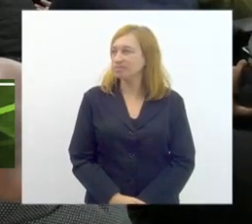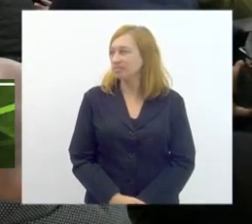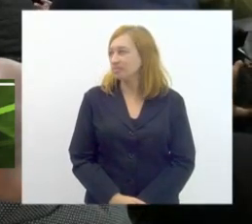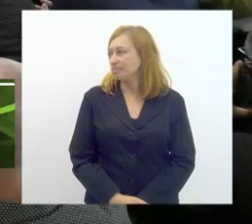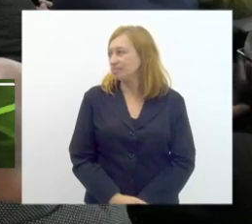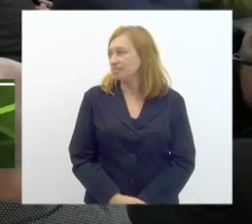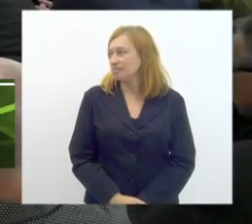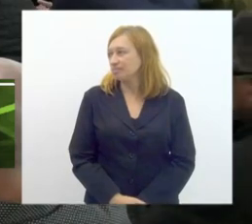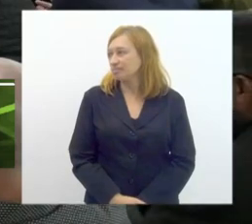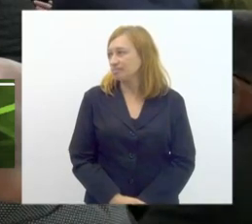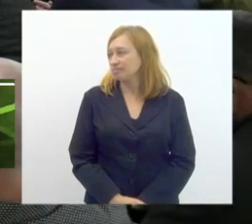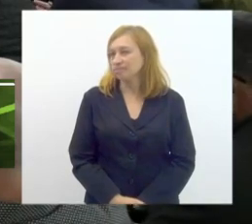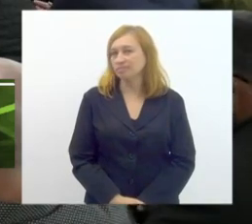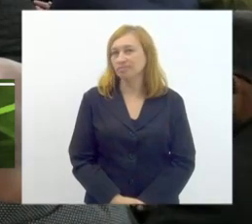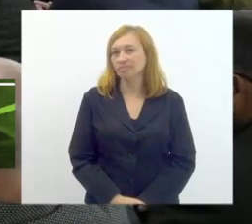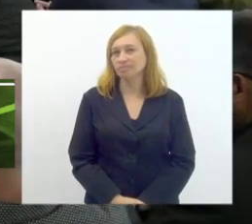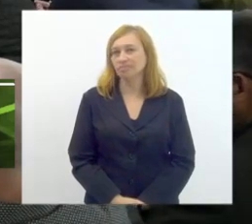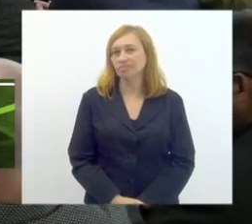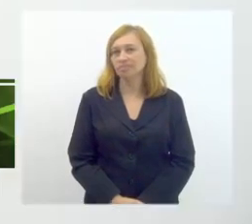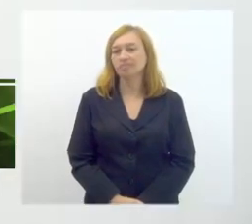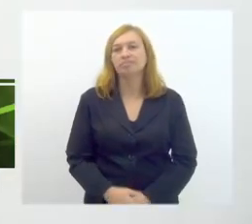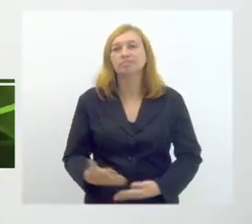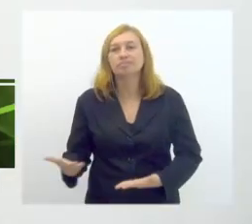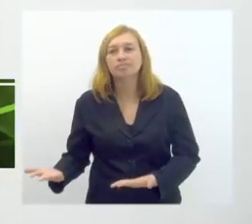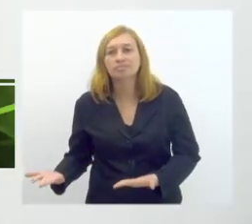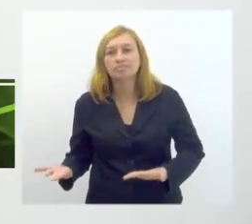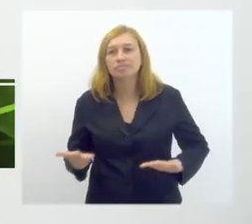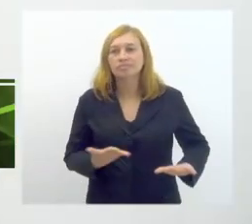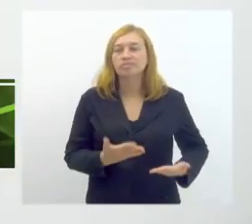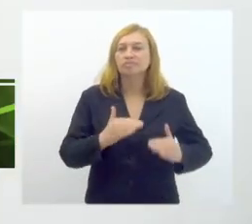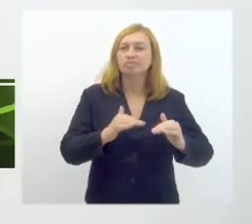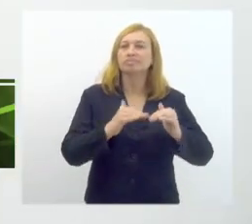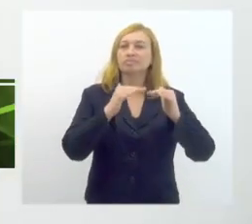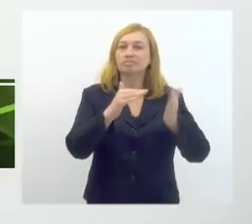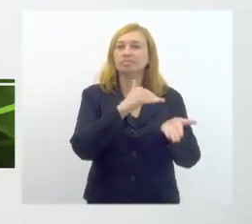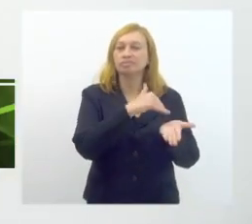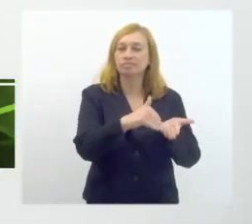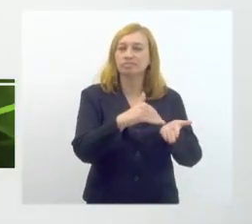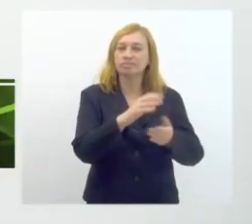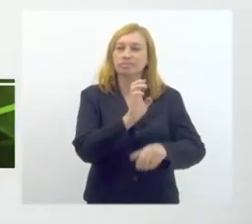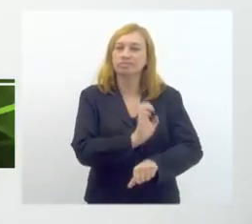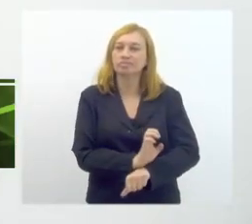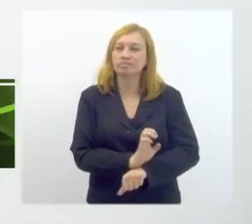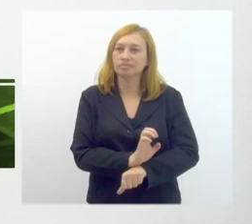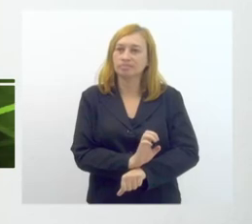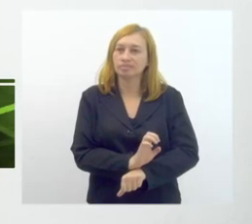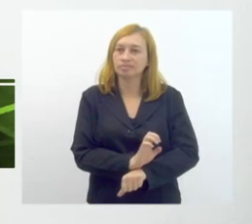equipe vai ficar. Tá ok. Queria convidar a subsecretária de Estado para fazer